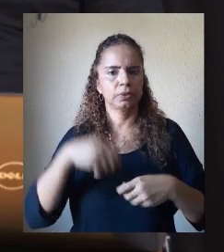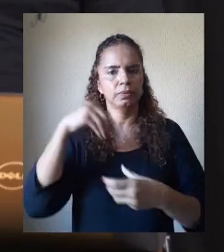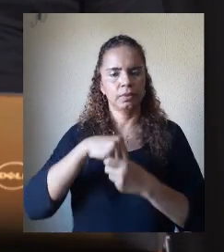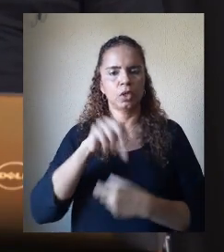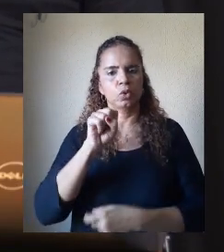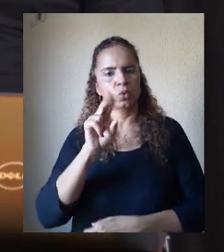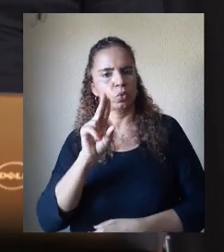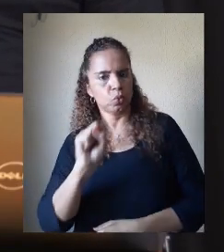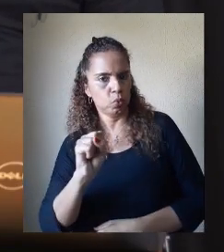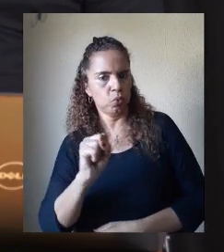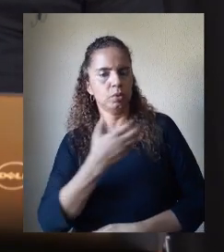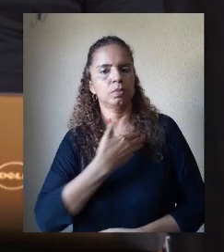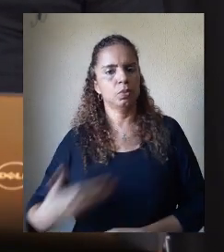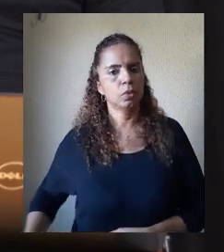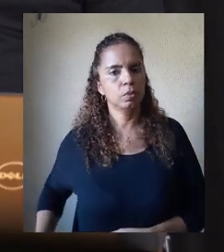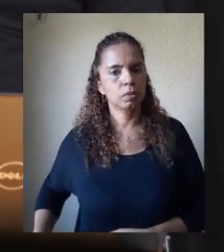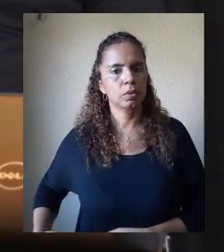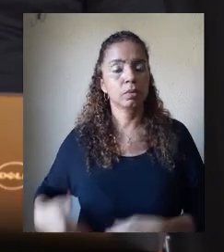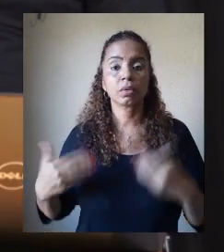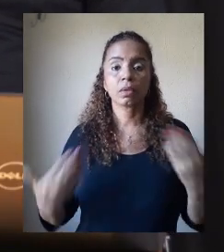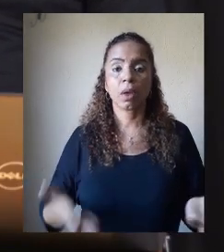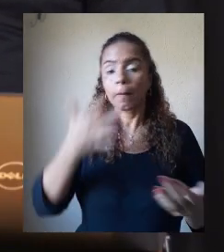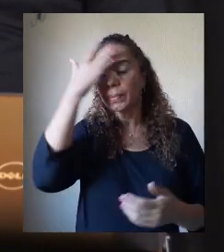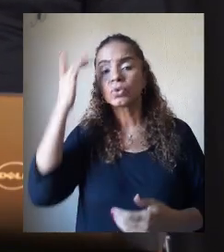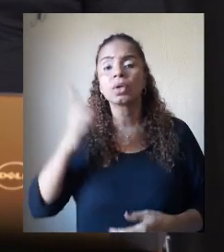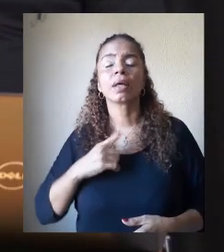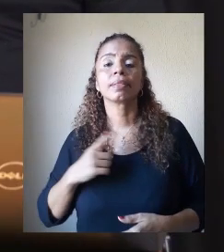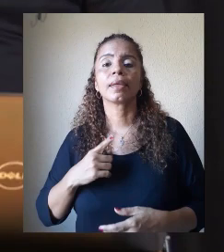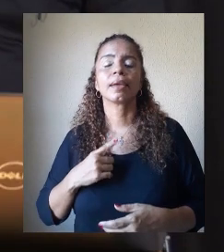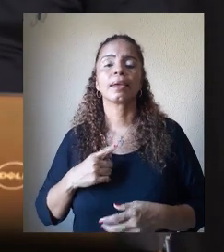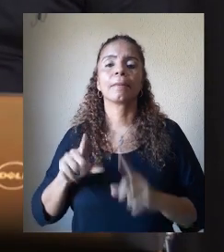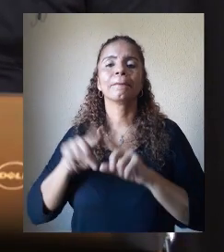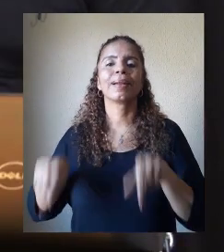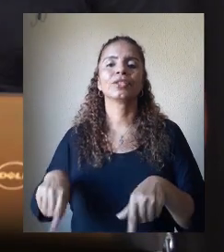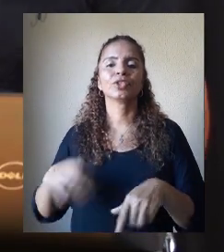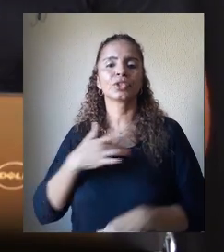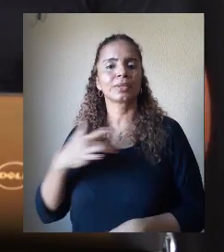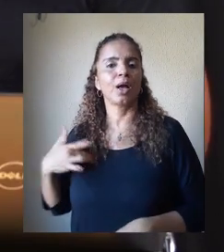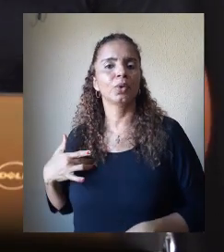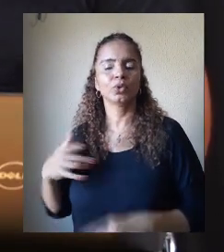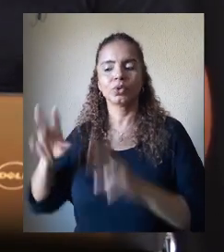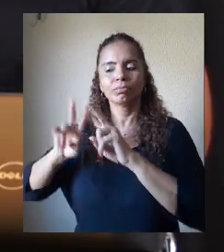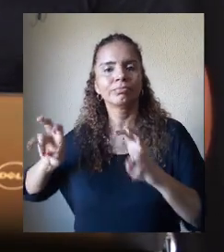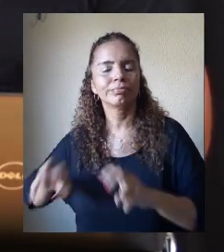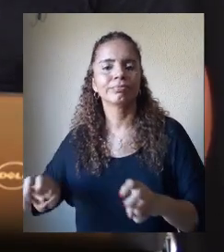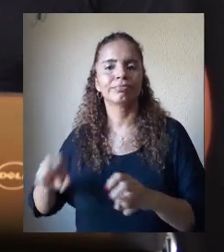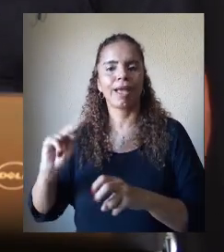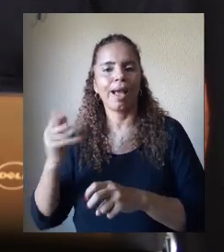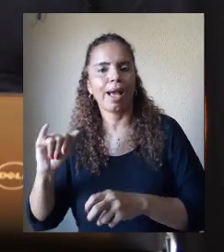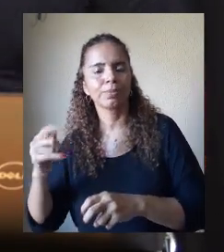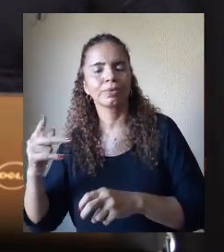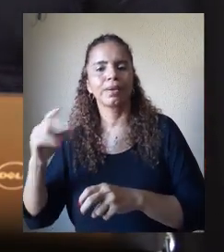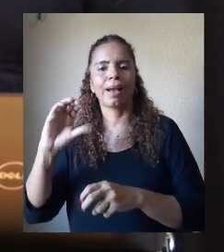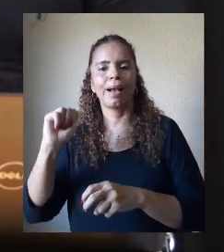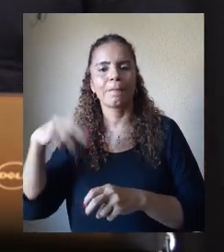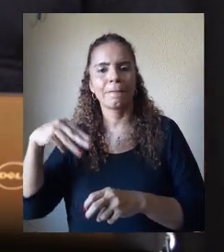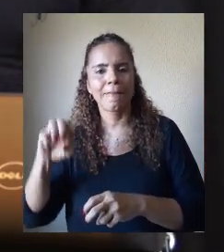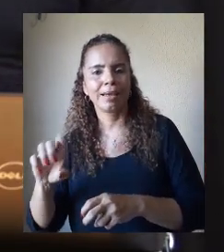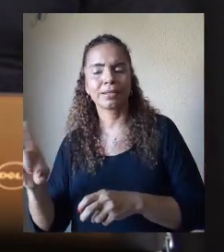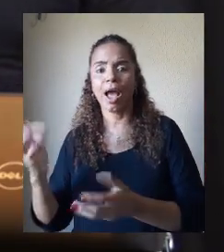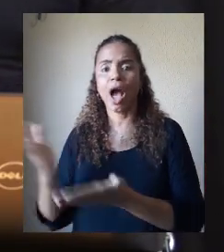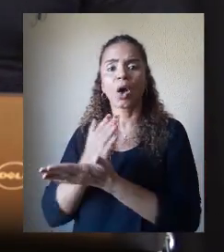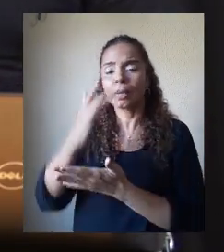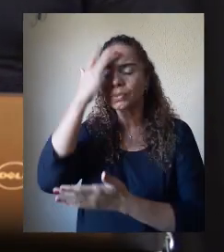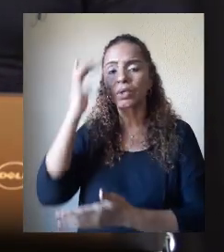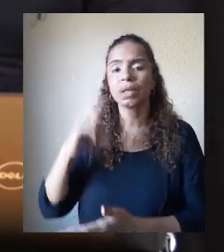que é beneficiário de determinado plano de saúde, ele tem ali 2 ou 3 opções de hospitais só. Tem gente que só tem uma